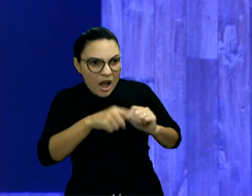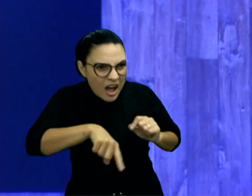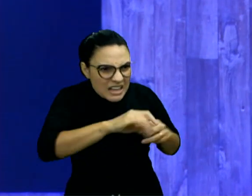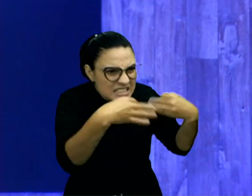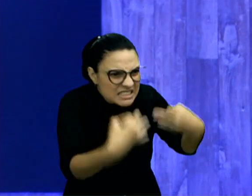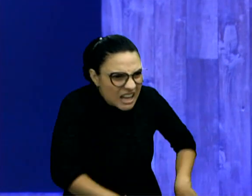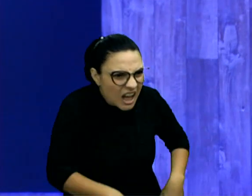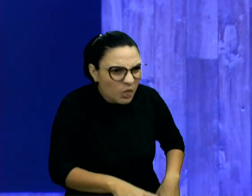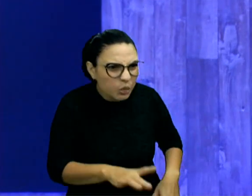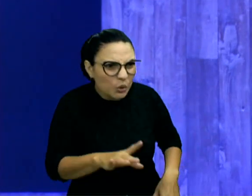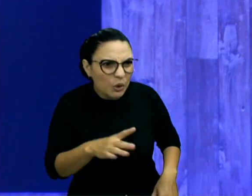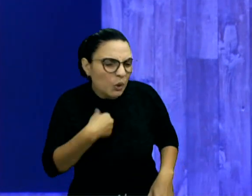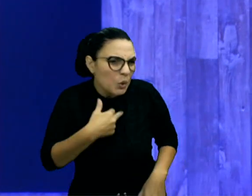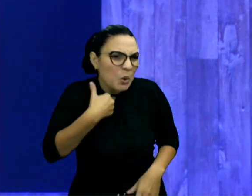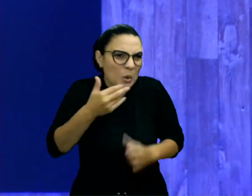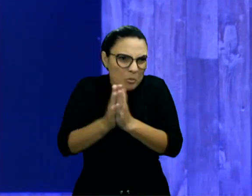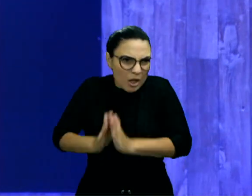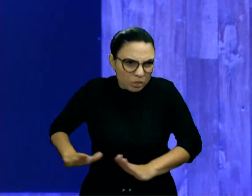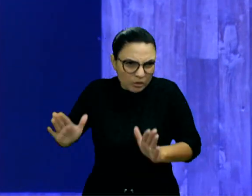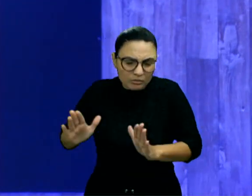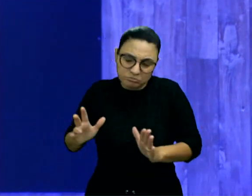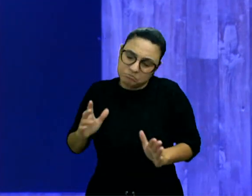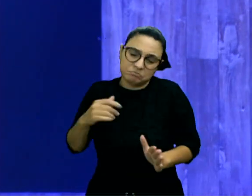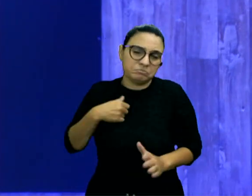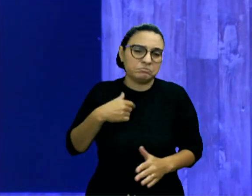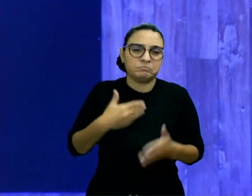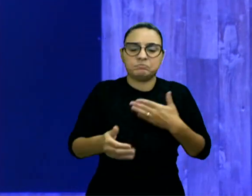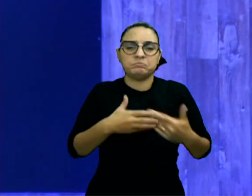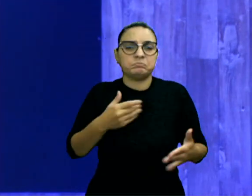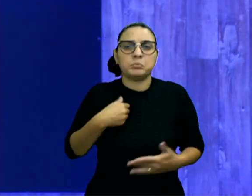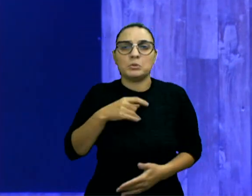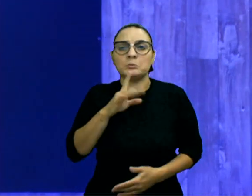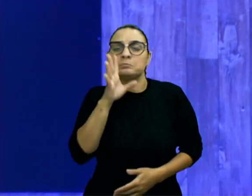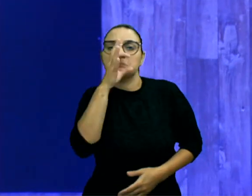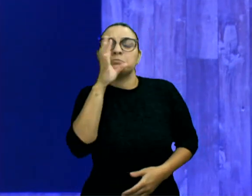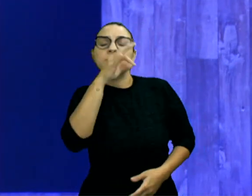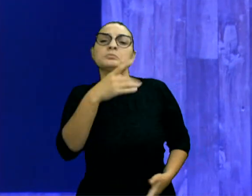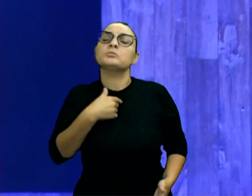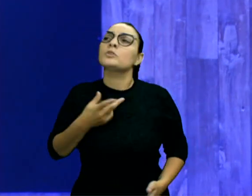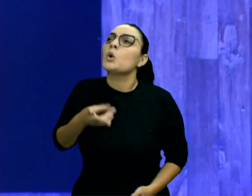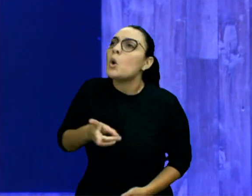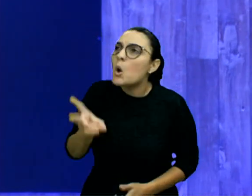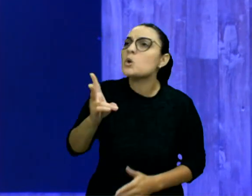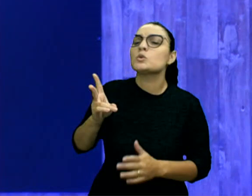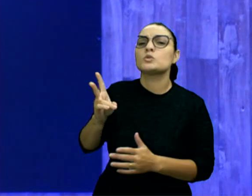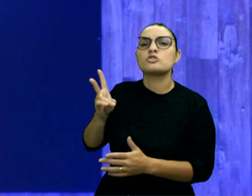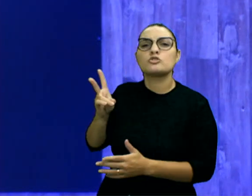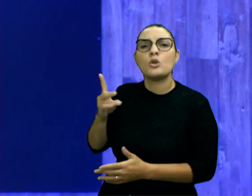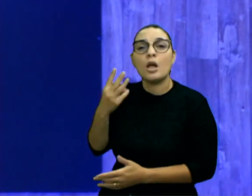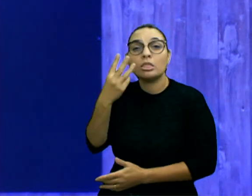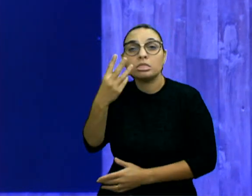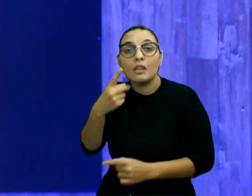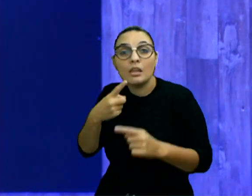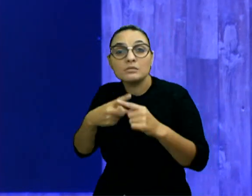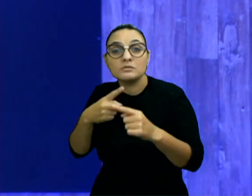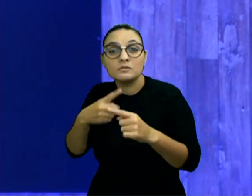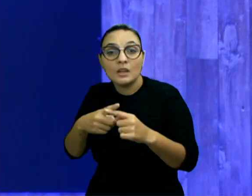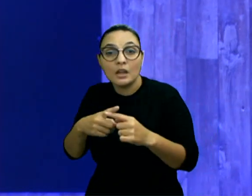para Jerusalém, e ali fez o que costumava fazer. 3 vezes por dia,